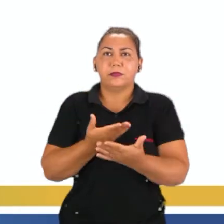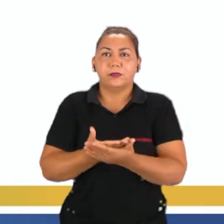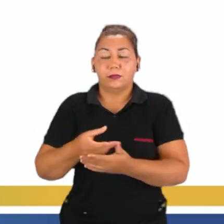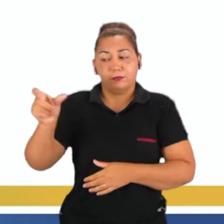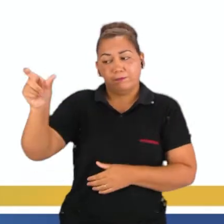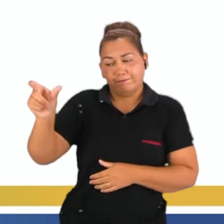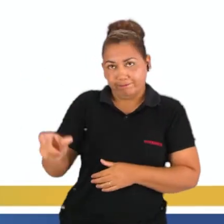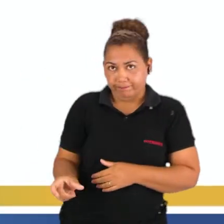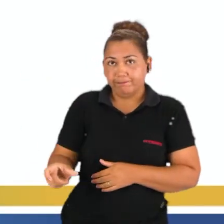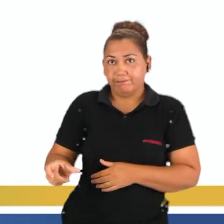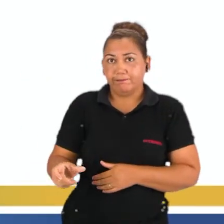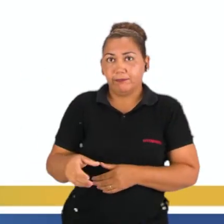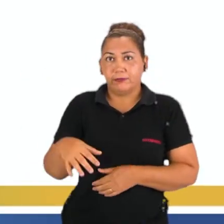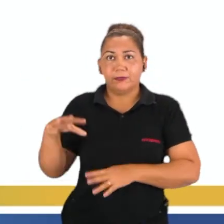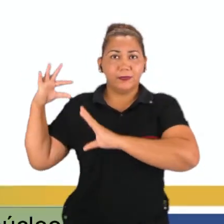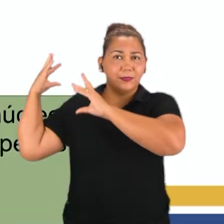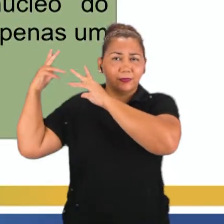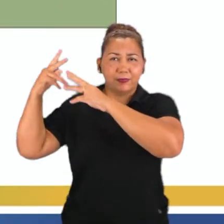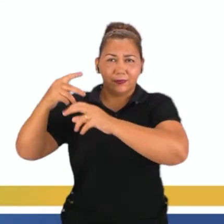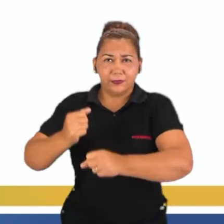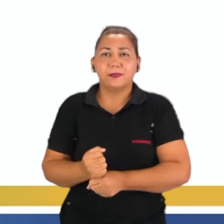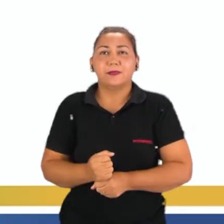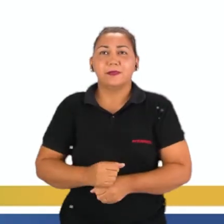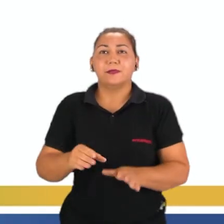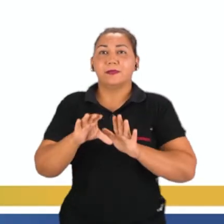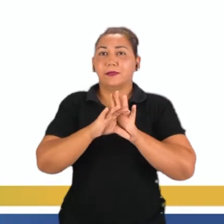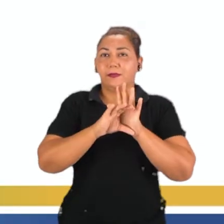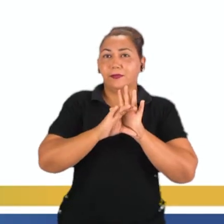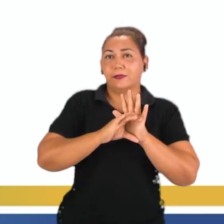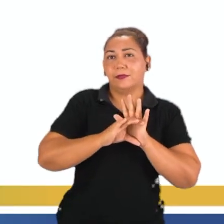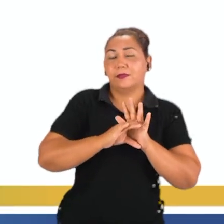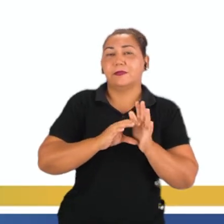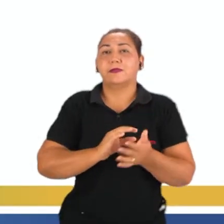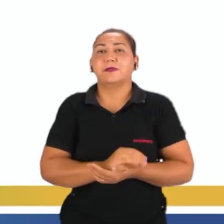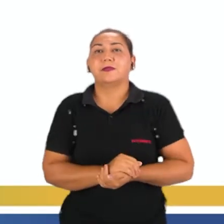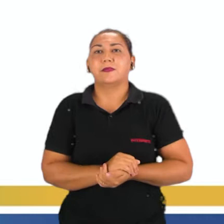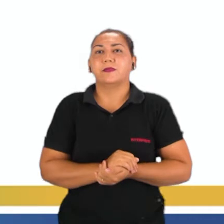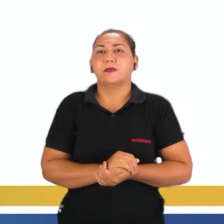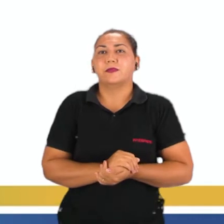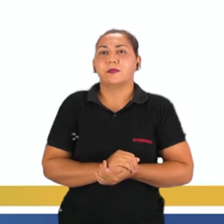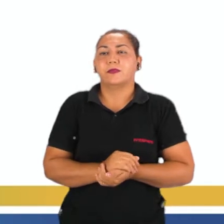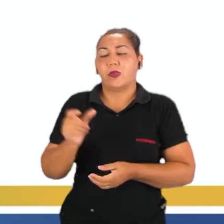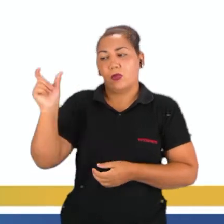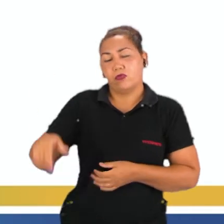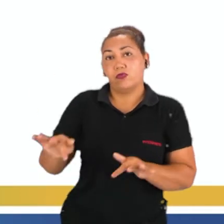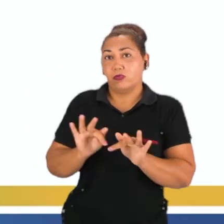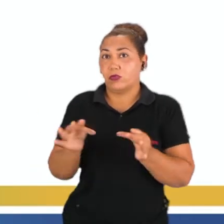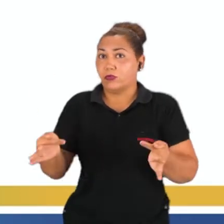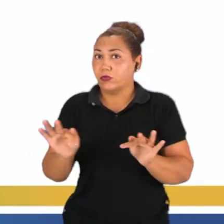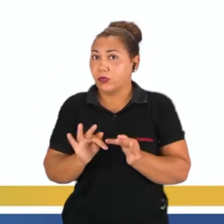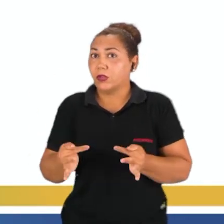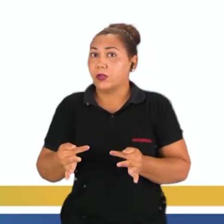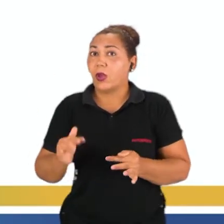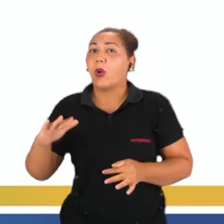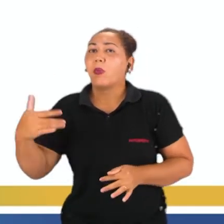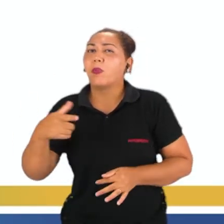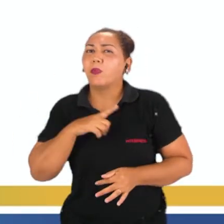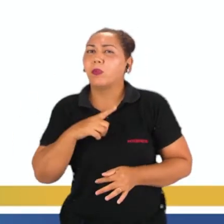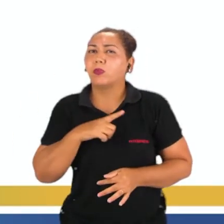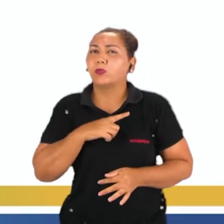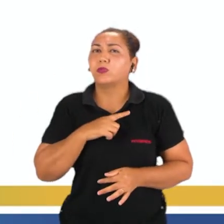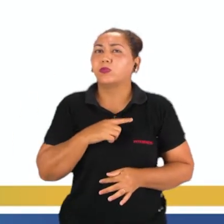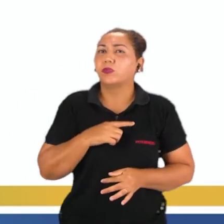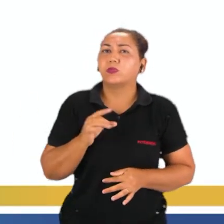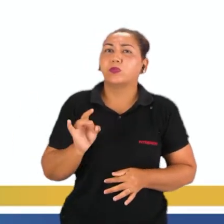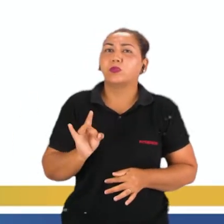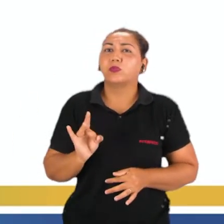Relembrando conceitos. Primeiro, sujeito simples. quando temos apenas um núcleo do sujeito,